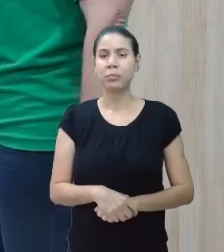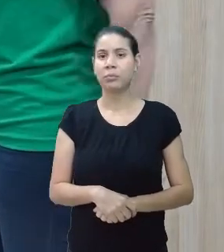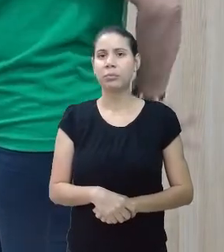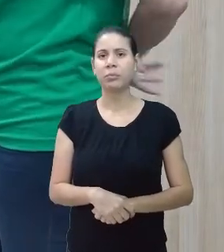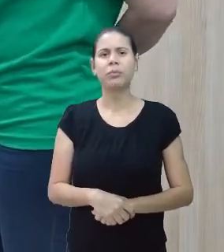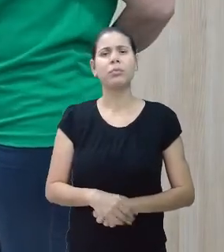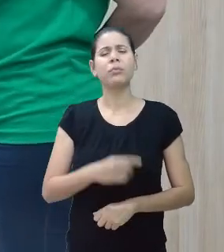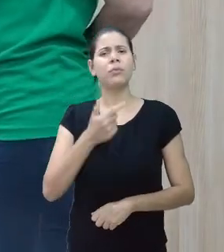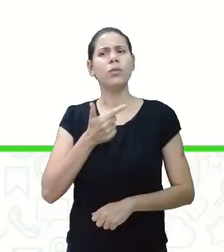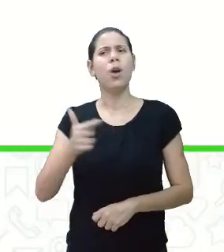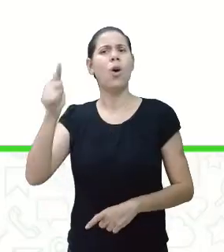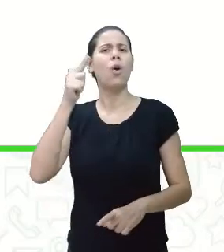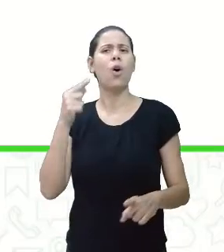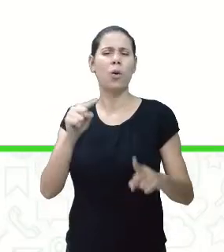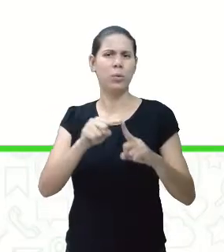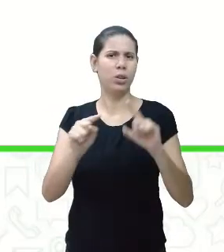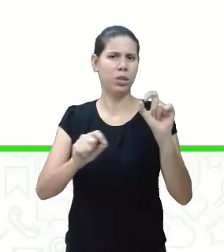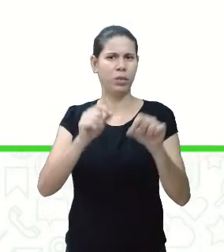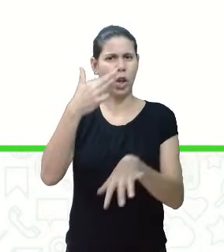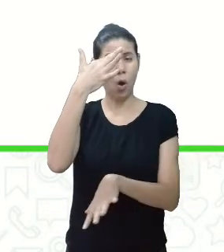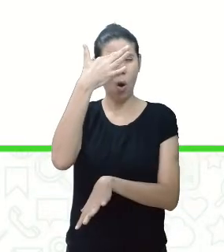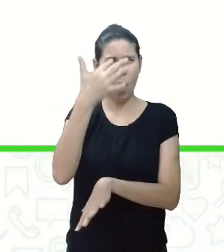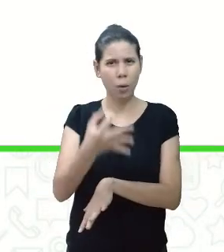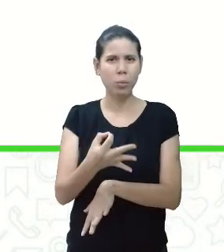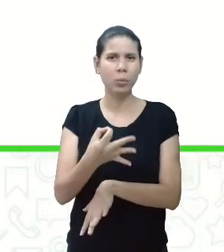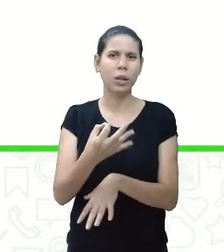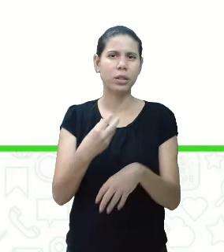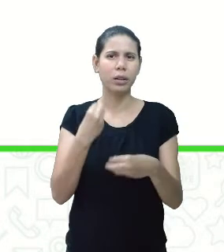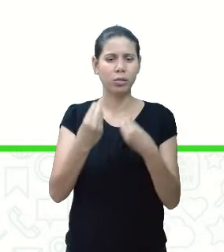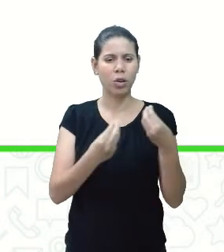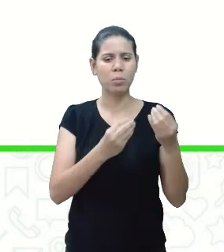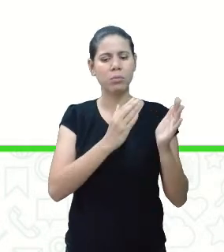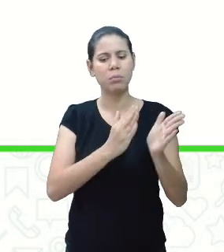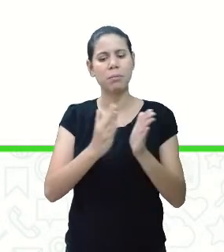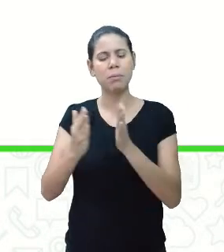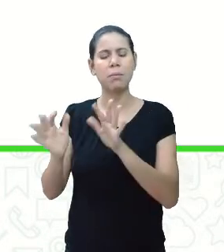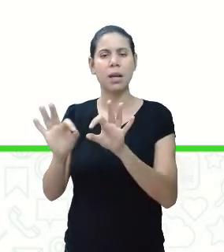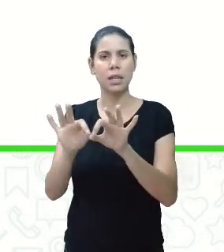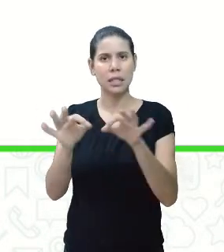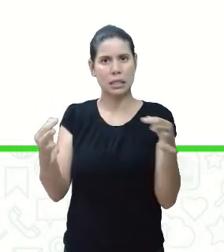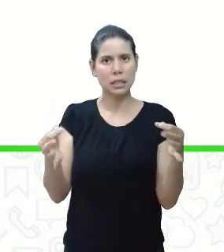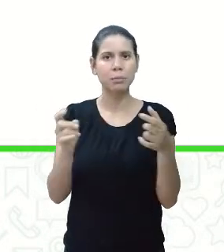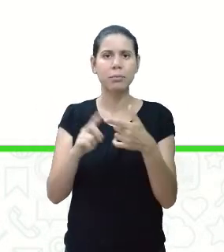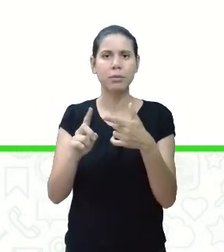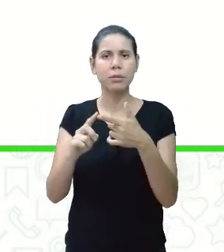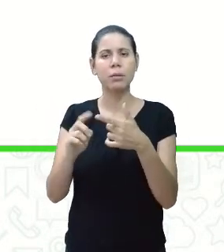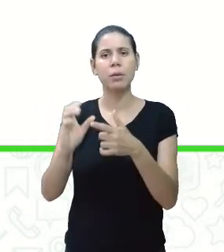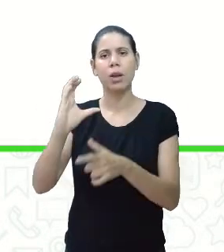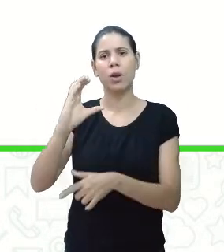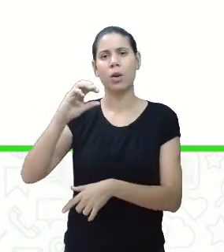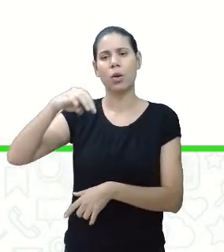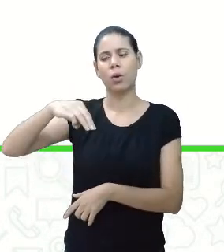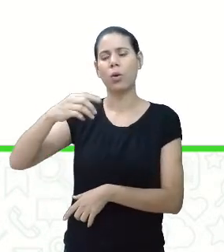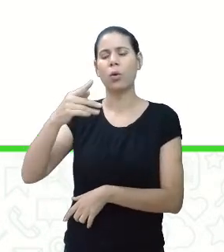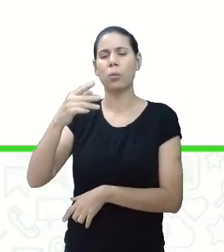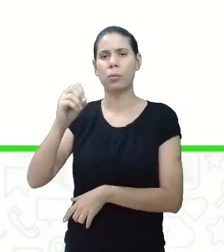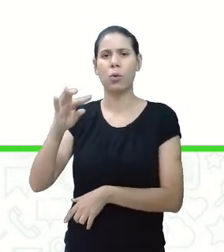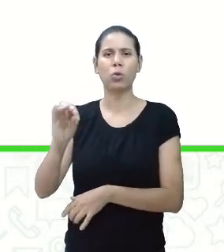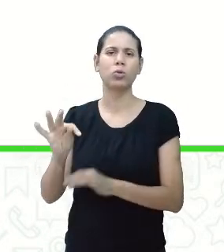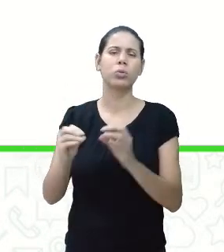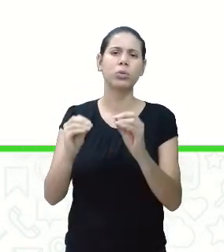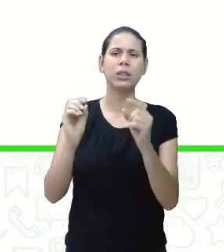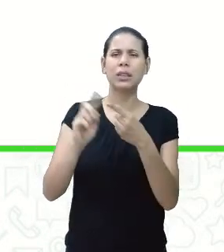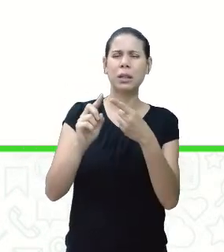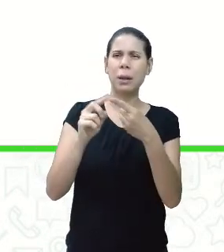Outros objetivos, a gente vai compreender a formação dos períodos simples e períodos compostos, formação lógica nas frases